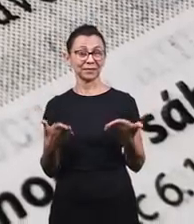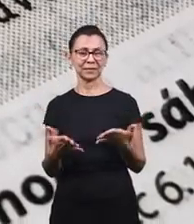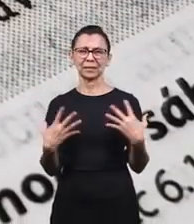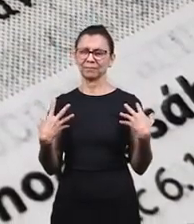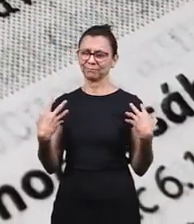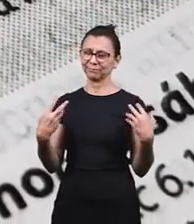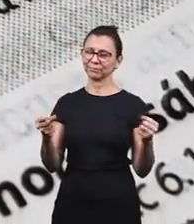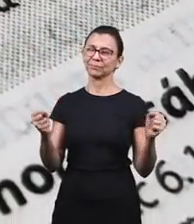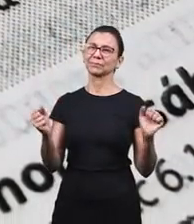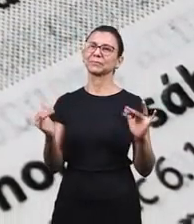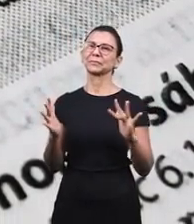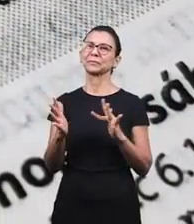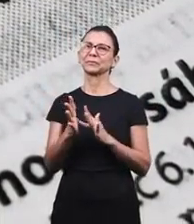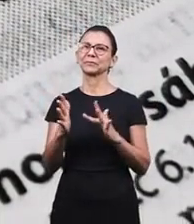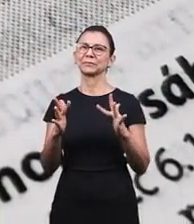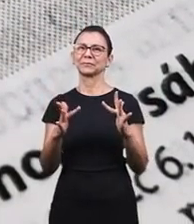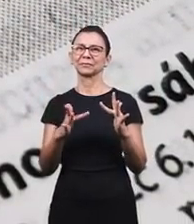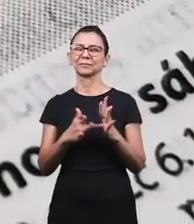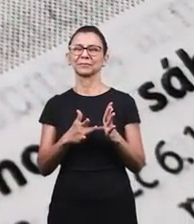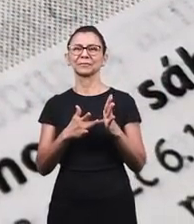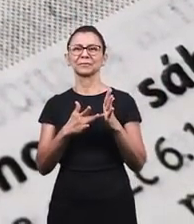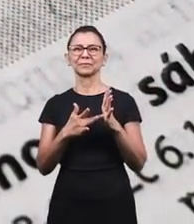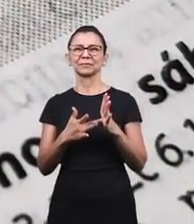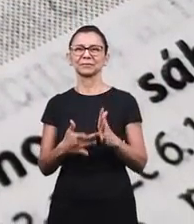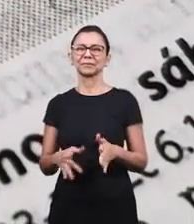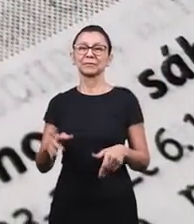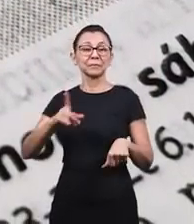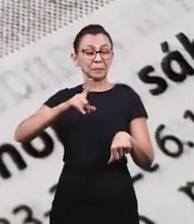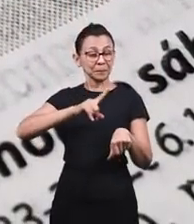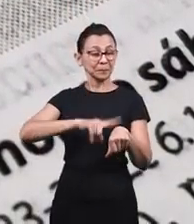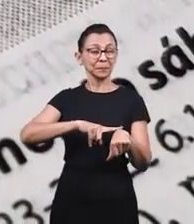já, vem